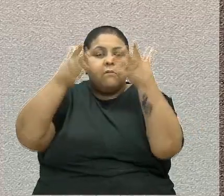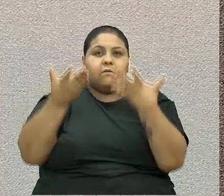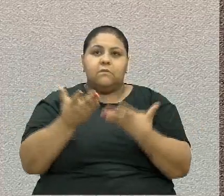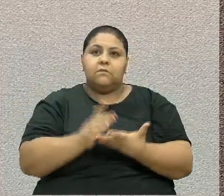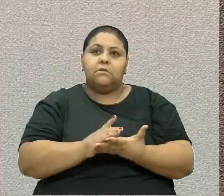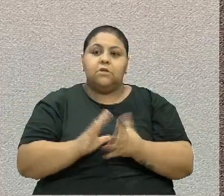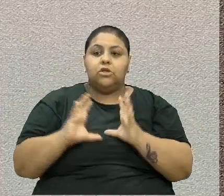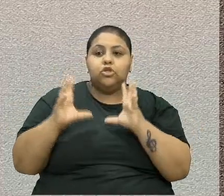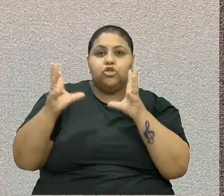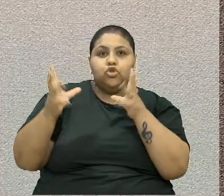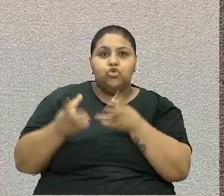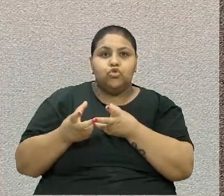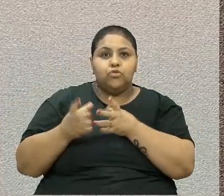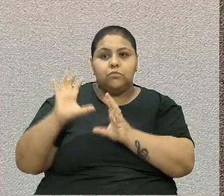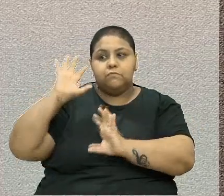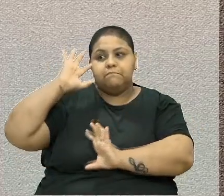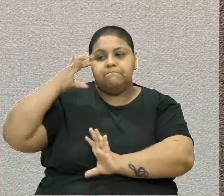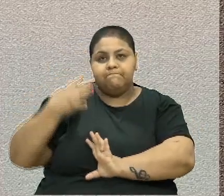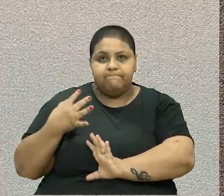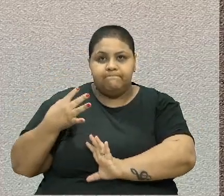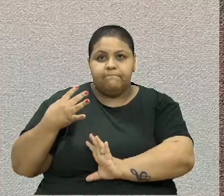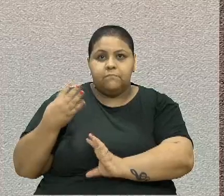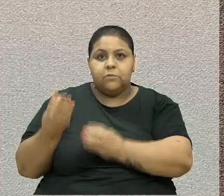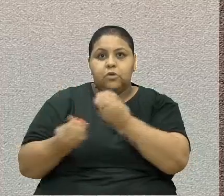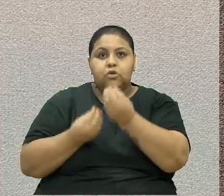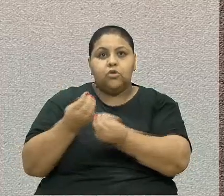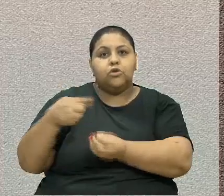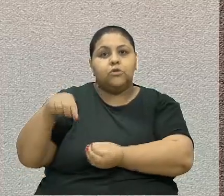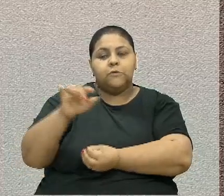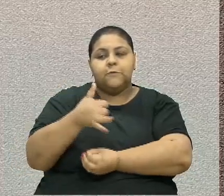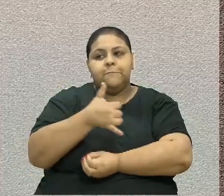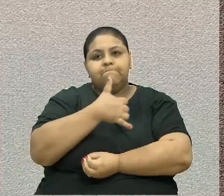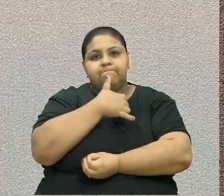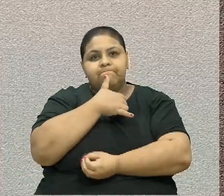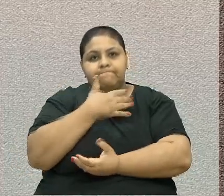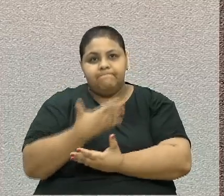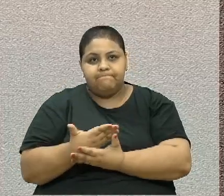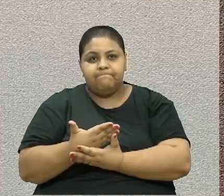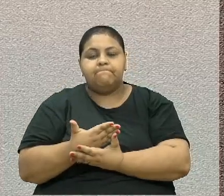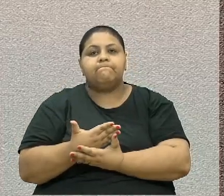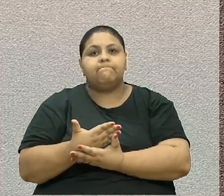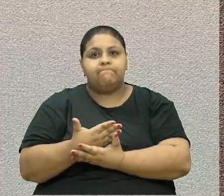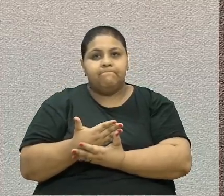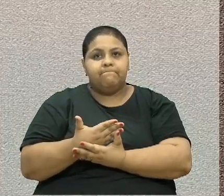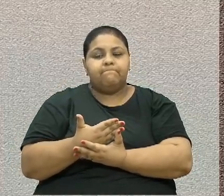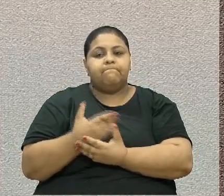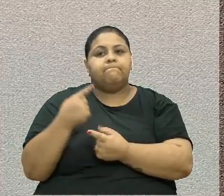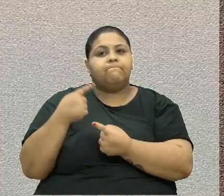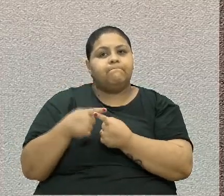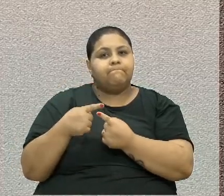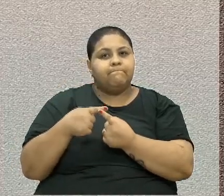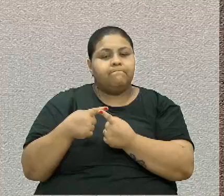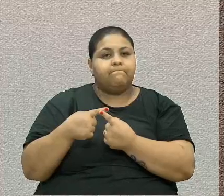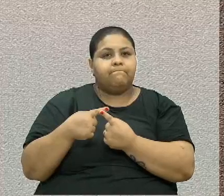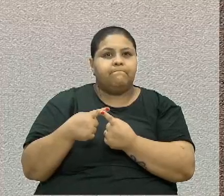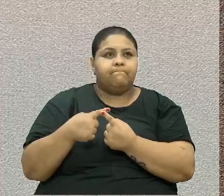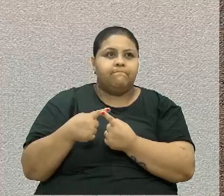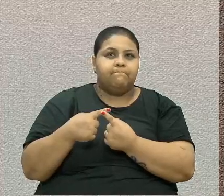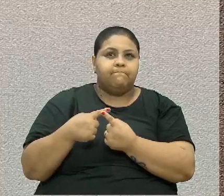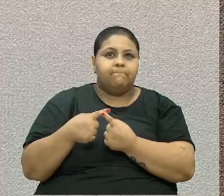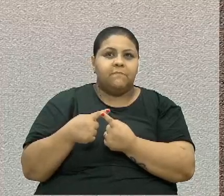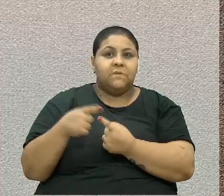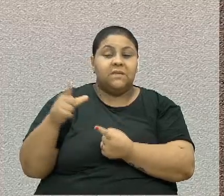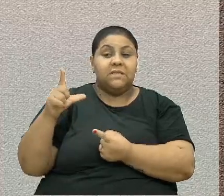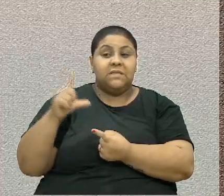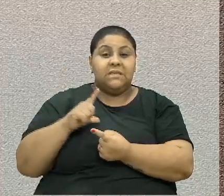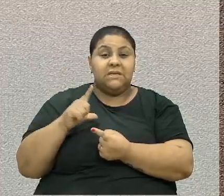de todos esses fatos, de qual a gente já lamenta de início, porque isso tem a